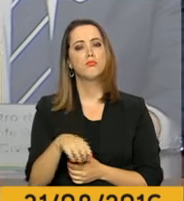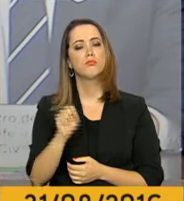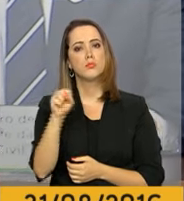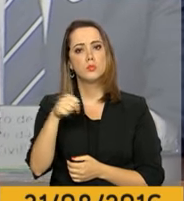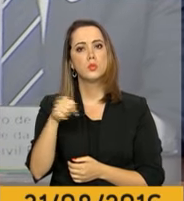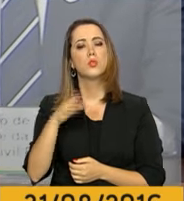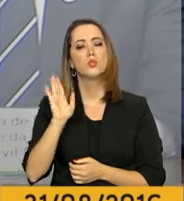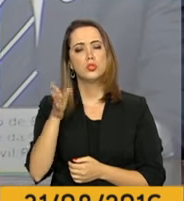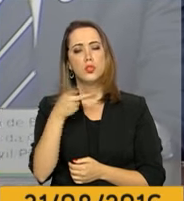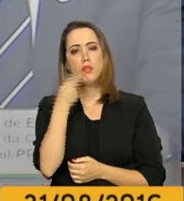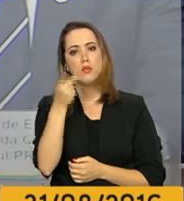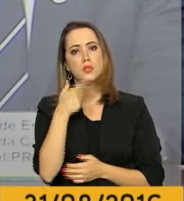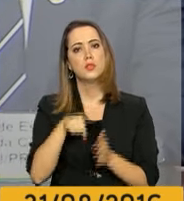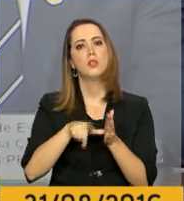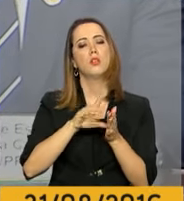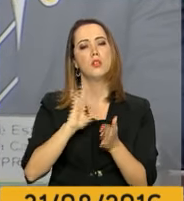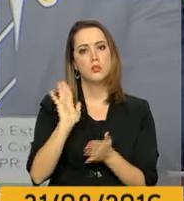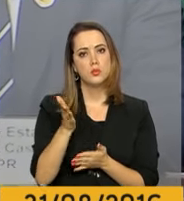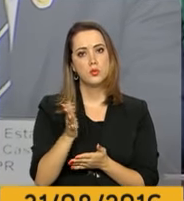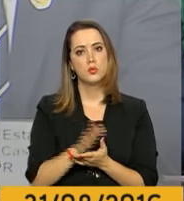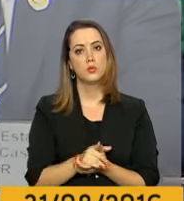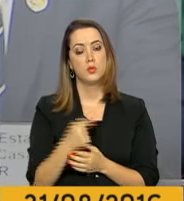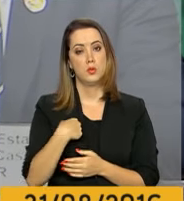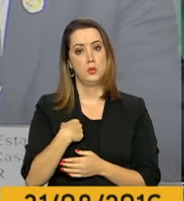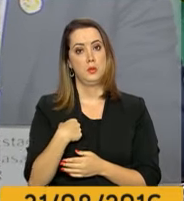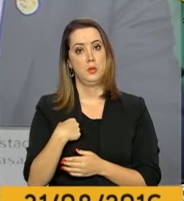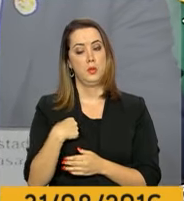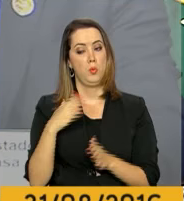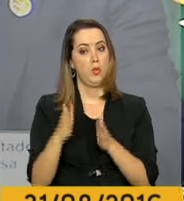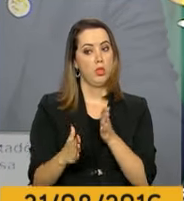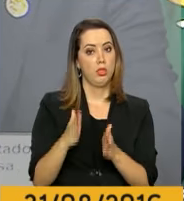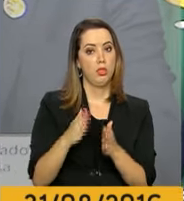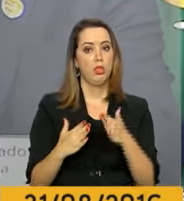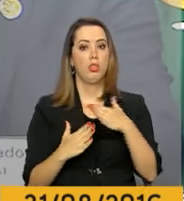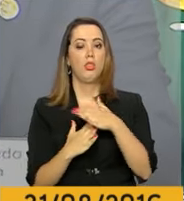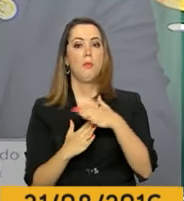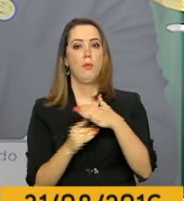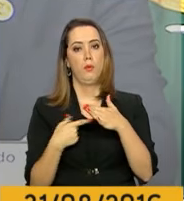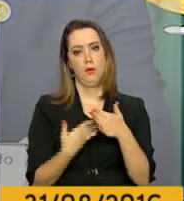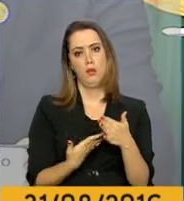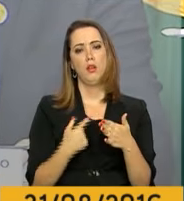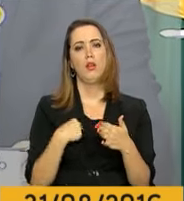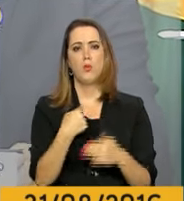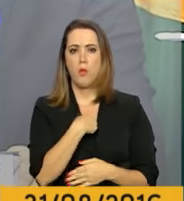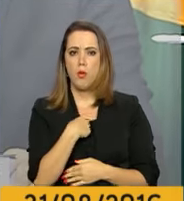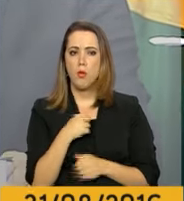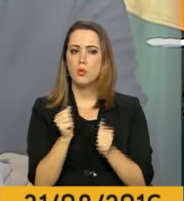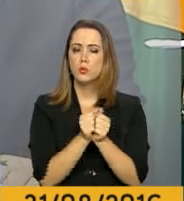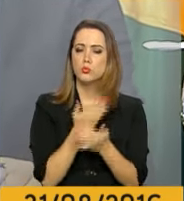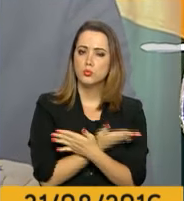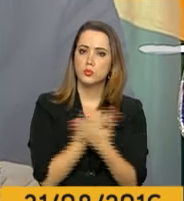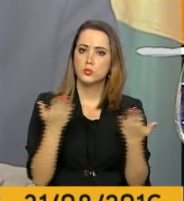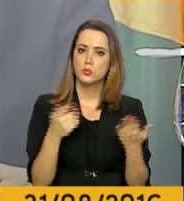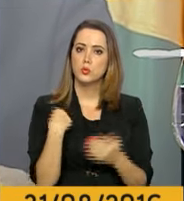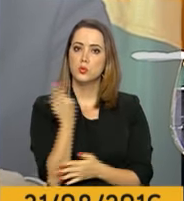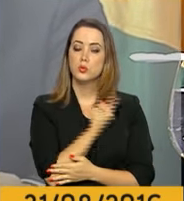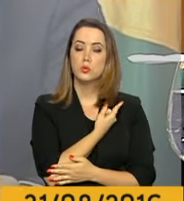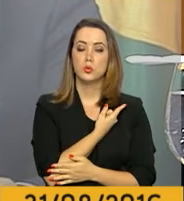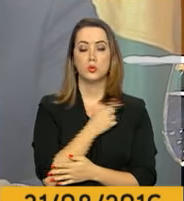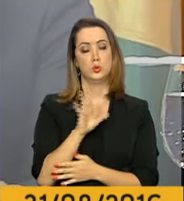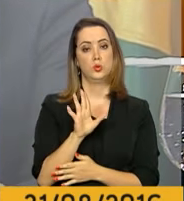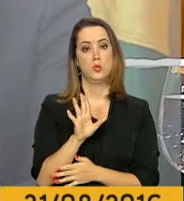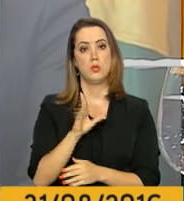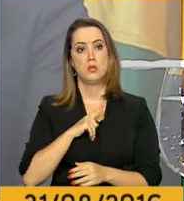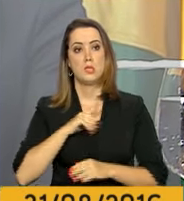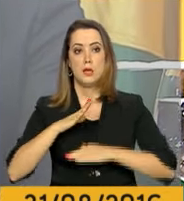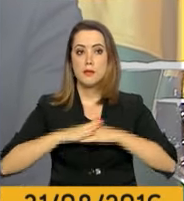há pouco que, enquanto interinos, eu e todos vocês, nós todos agimos como